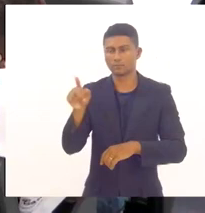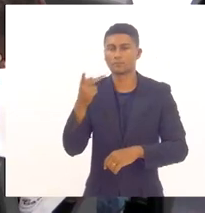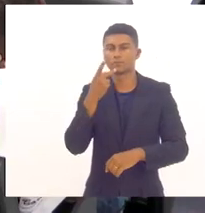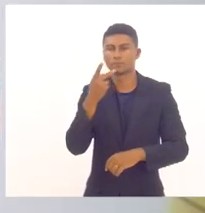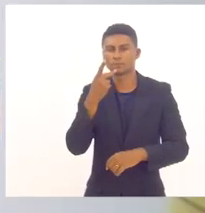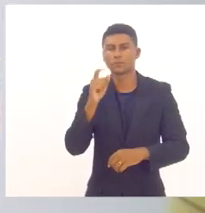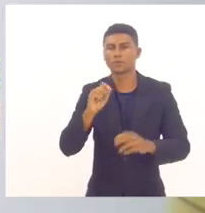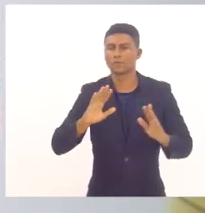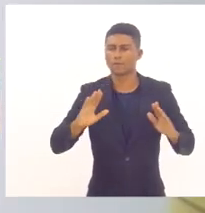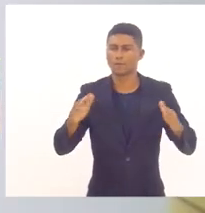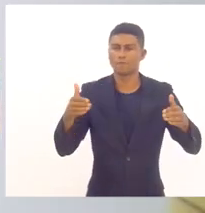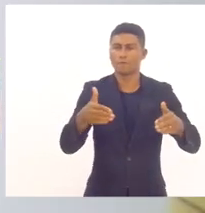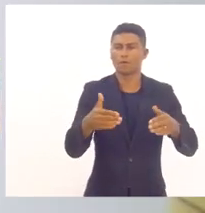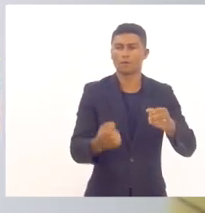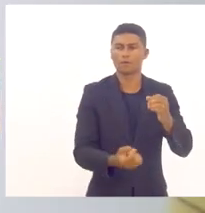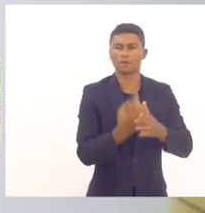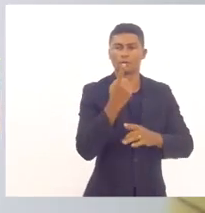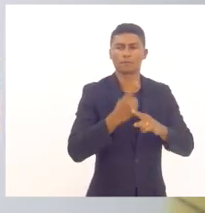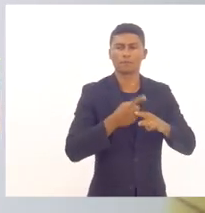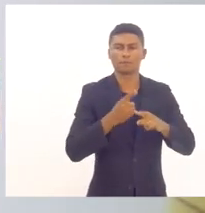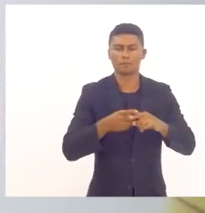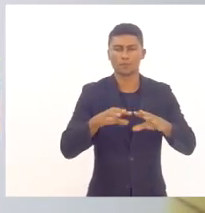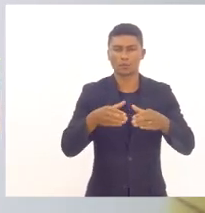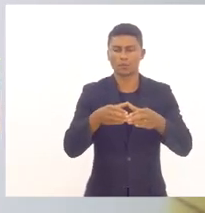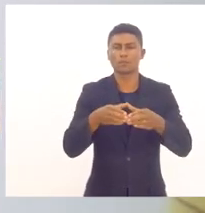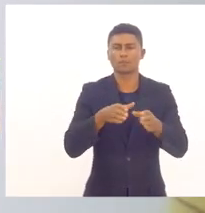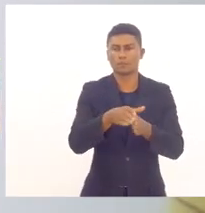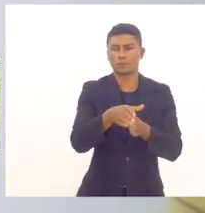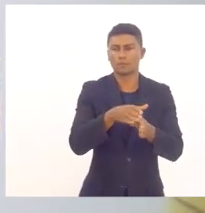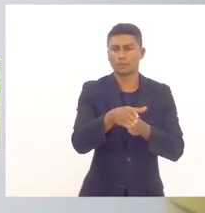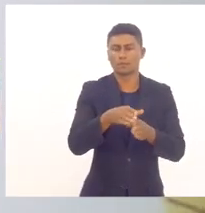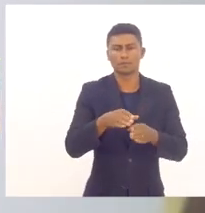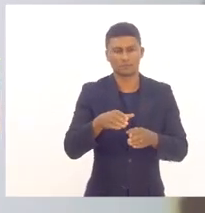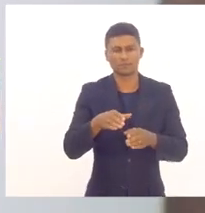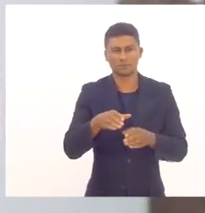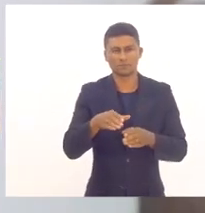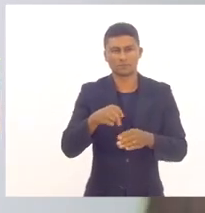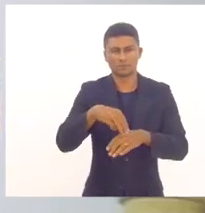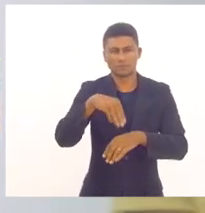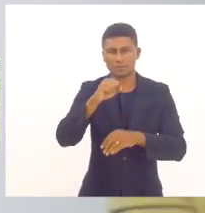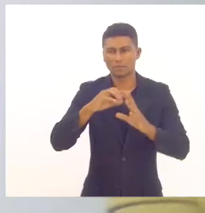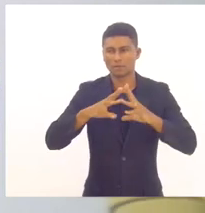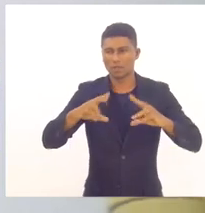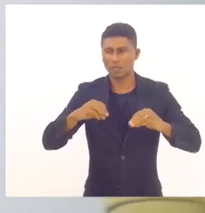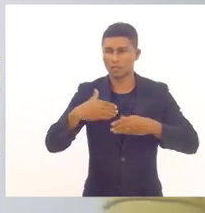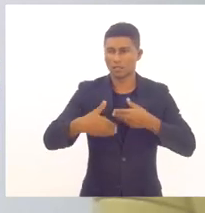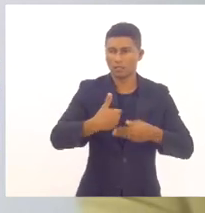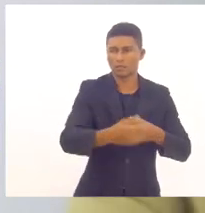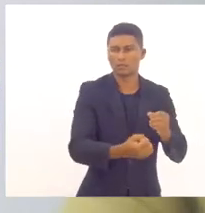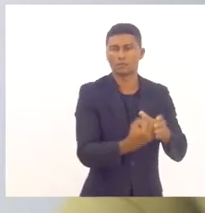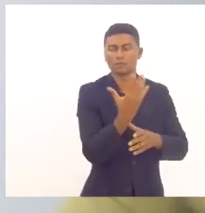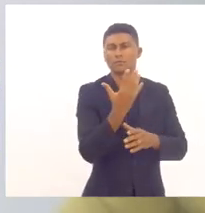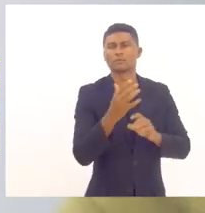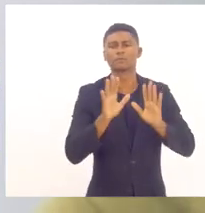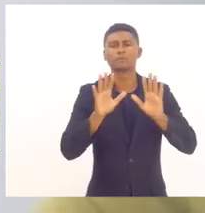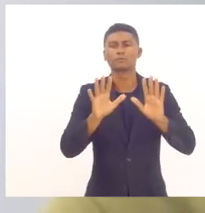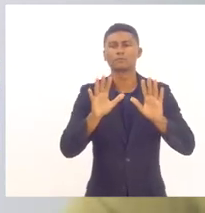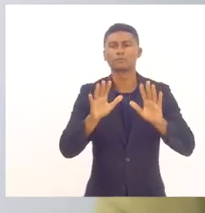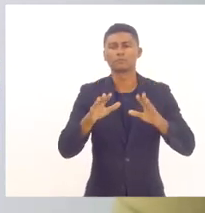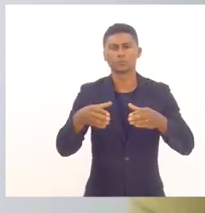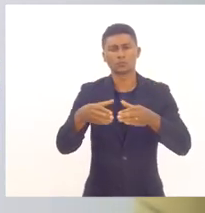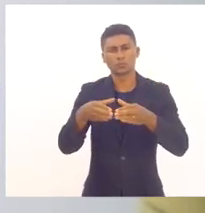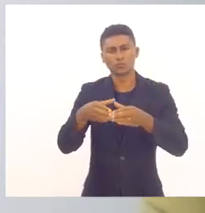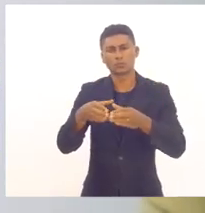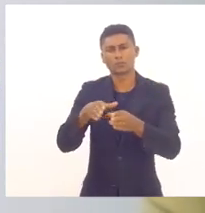o fórum foi criado a partir do Conselho de Mestres, da extinção dele, se ele está colocando o Conselho